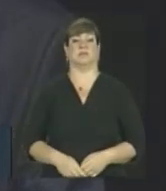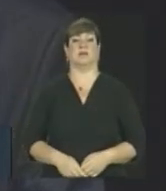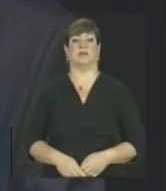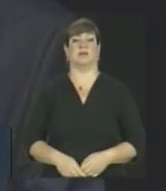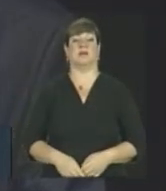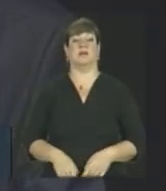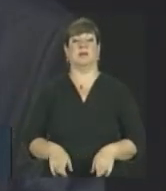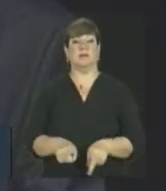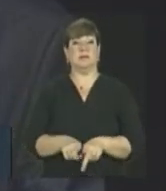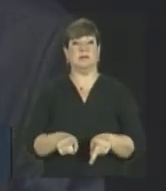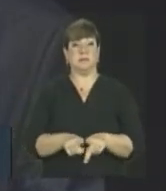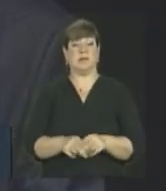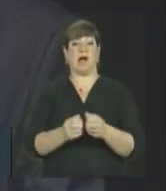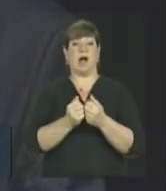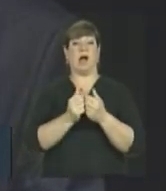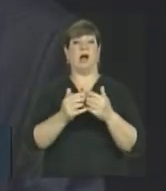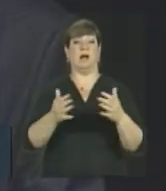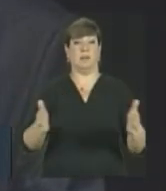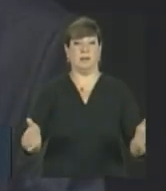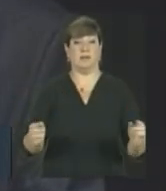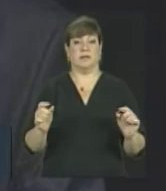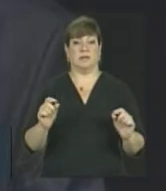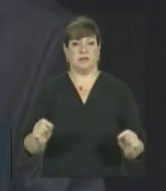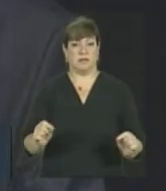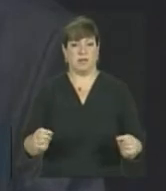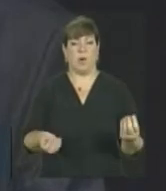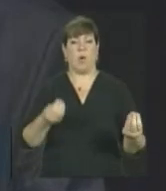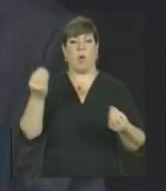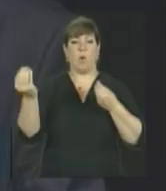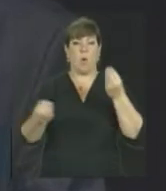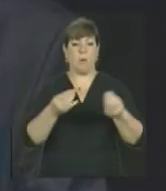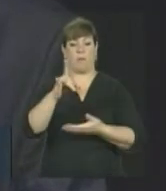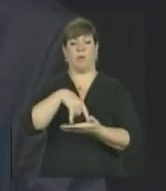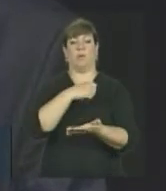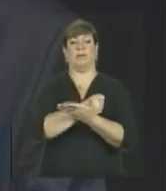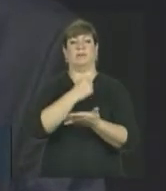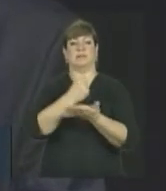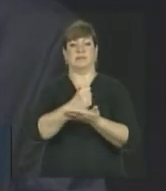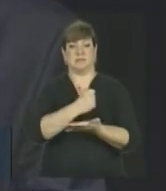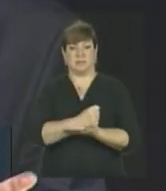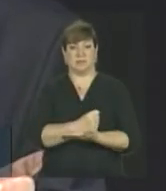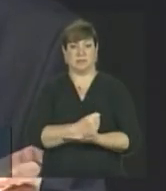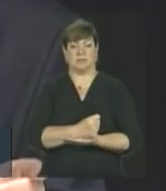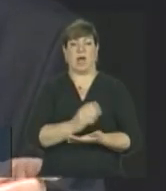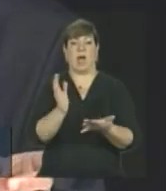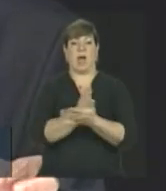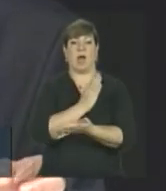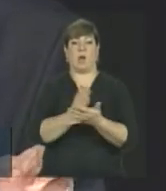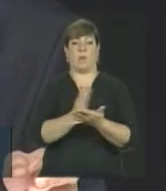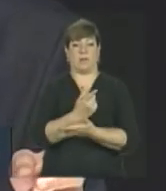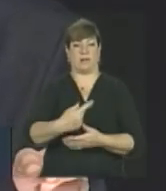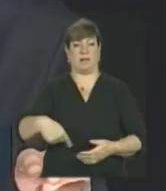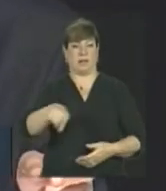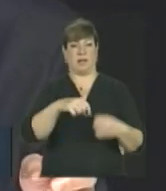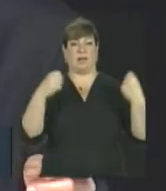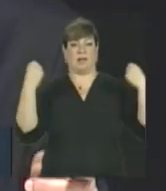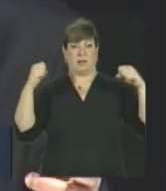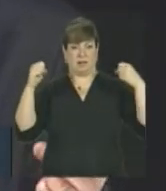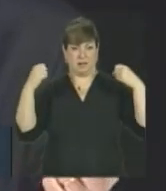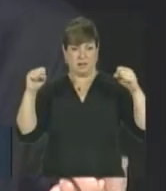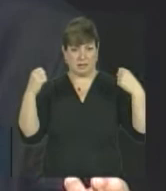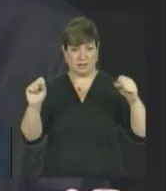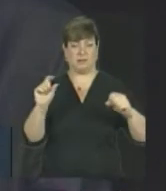abriram, inclusive, formas de contratação. Algumas dessas atletas na área do futebol feminino